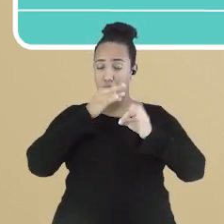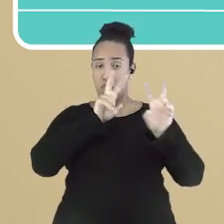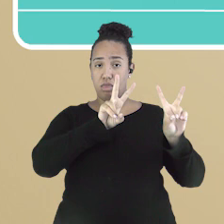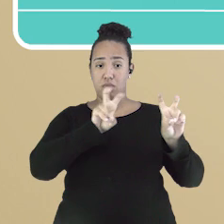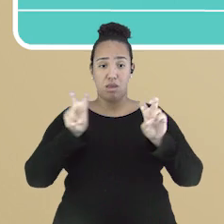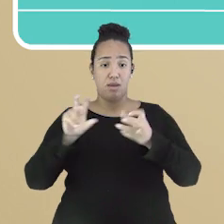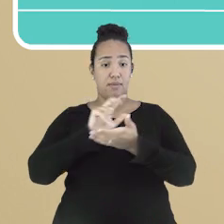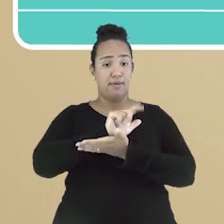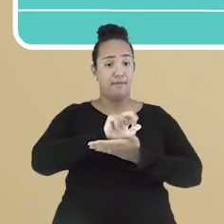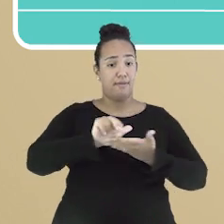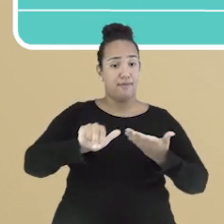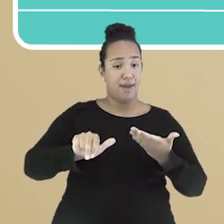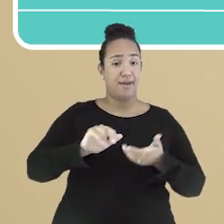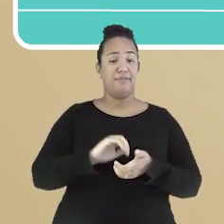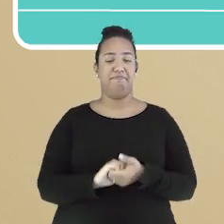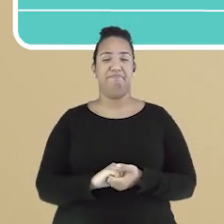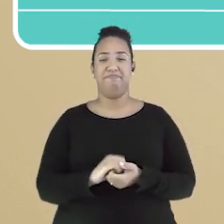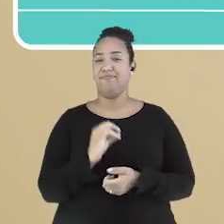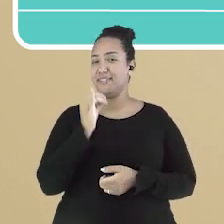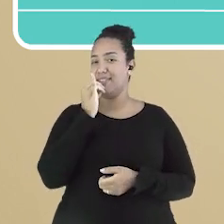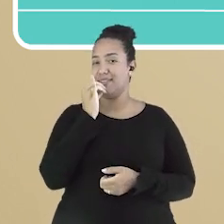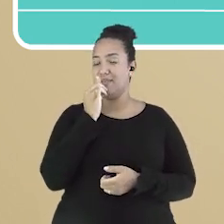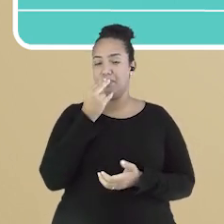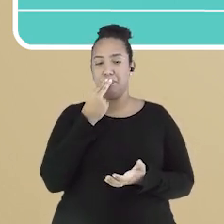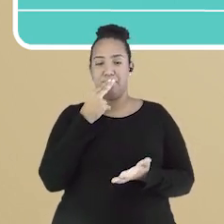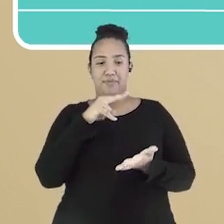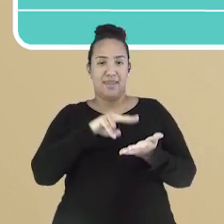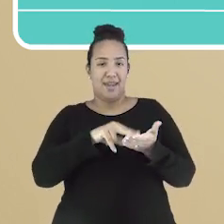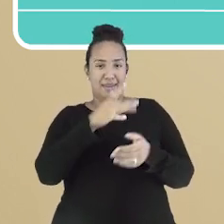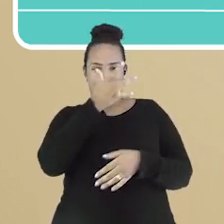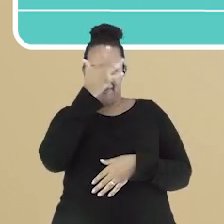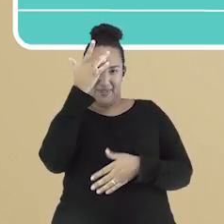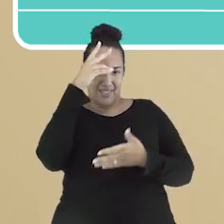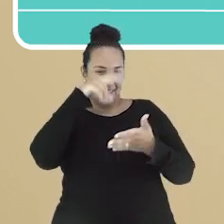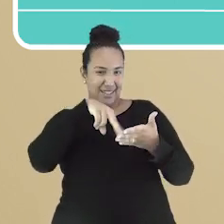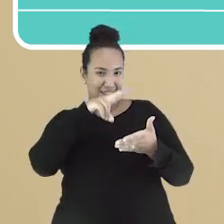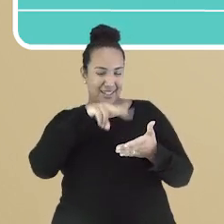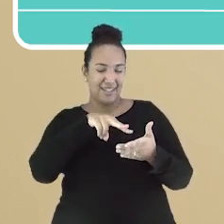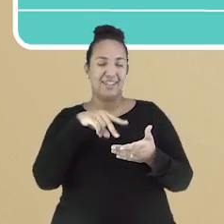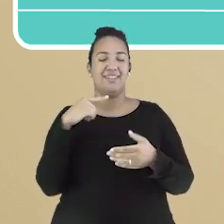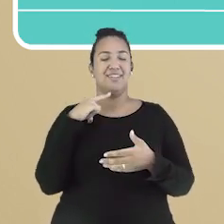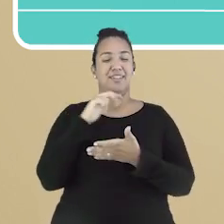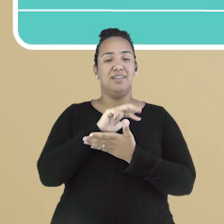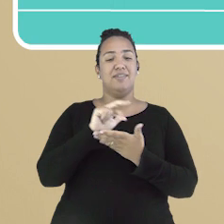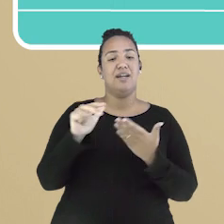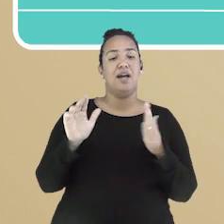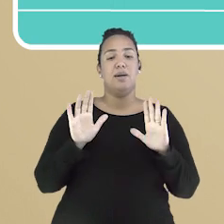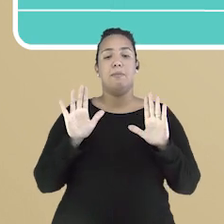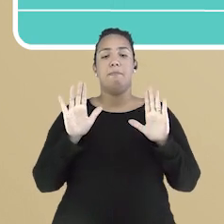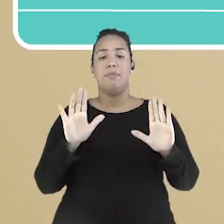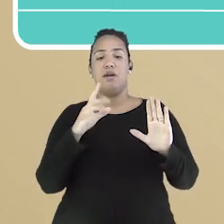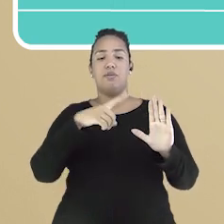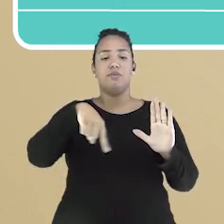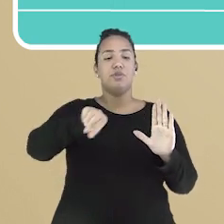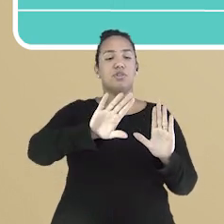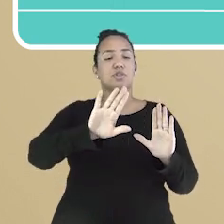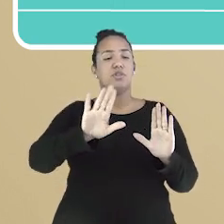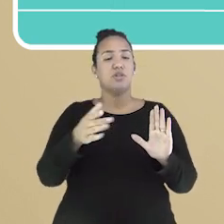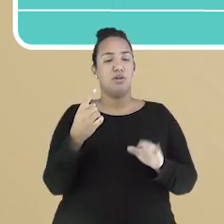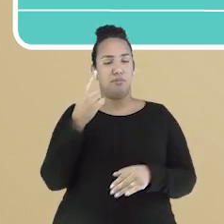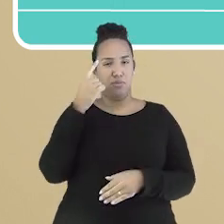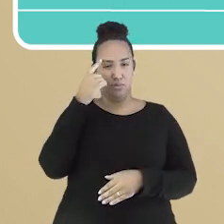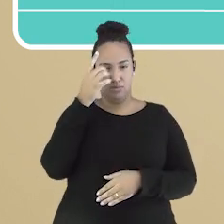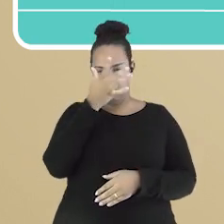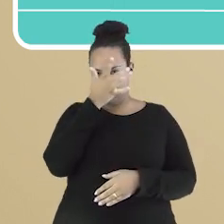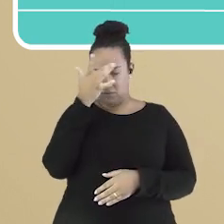sobre diversos temas. São os famosos comentários, as cartas dos leitores, etc. Mas você já se